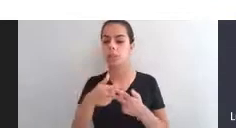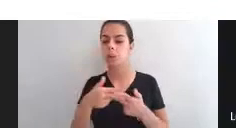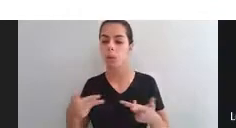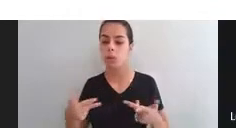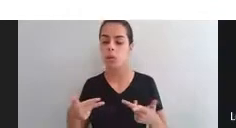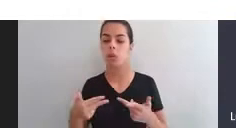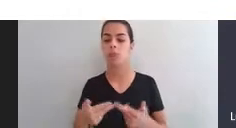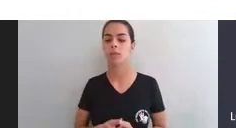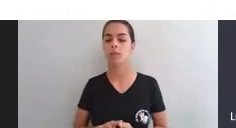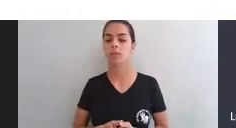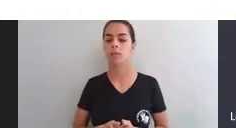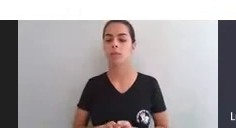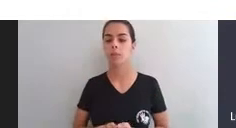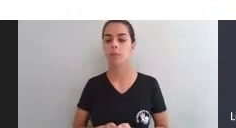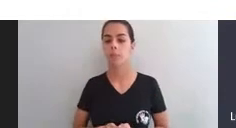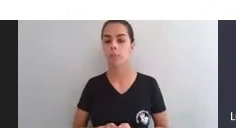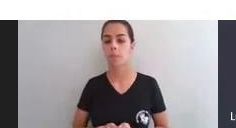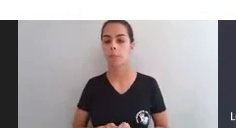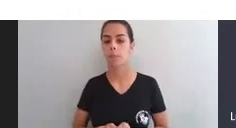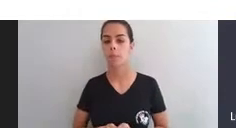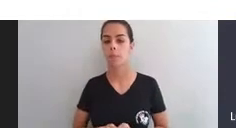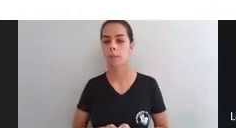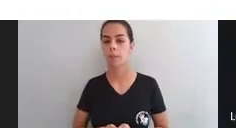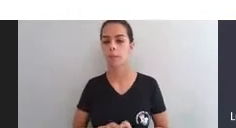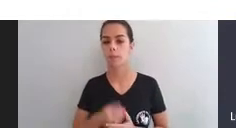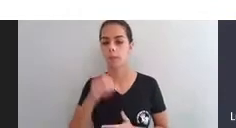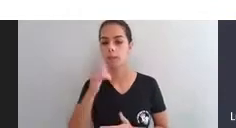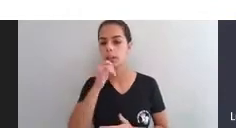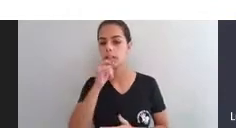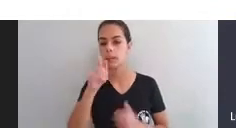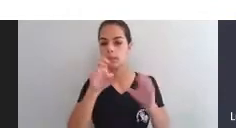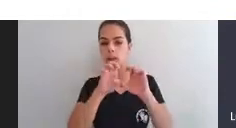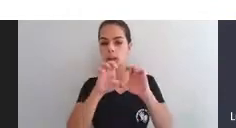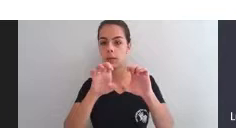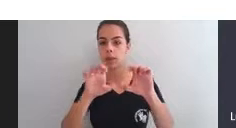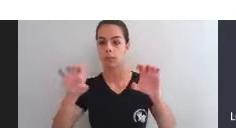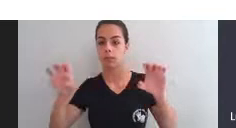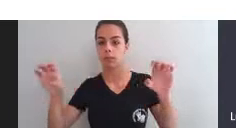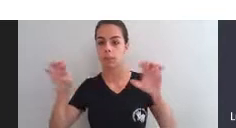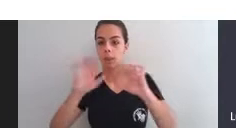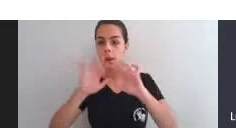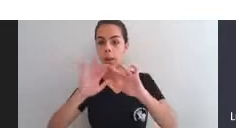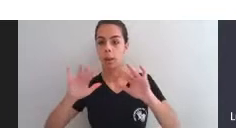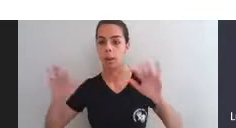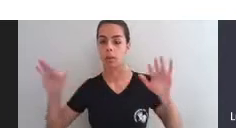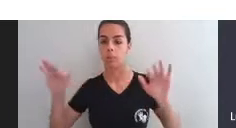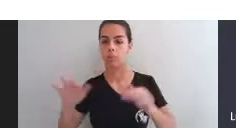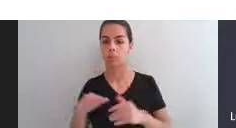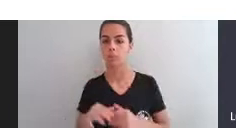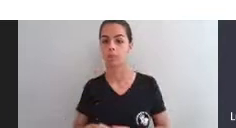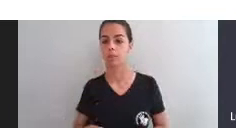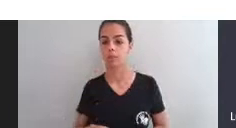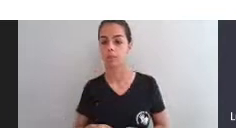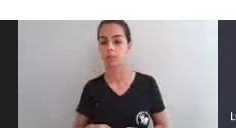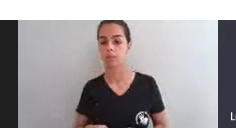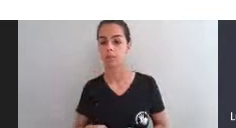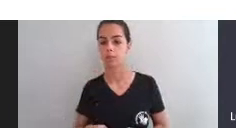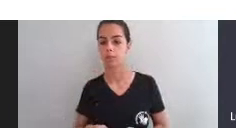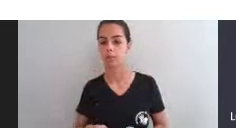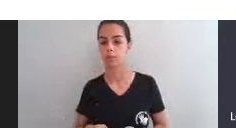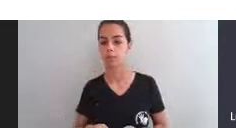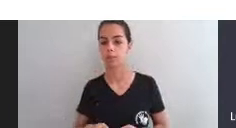do... Que tem essa fração gigante aí. Nesse coeficiente e no outro também de eficiência.